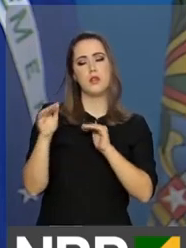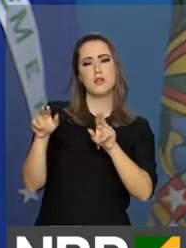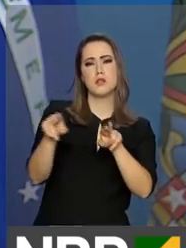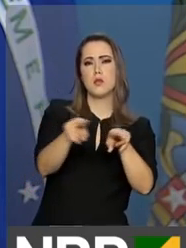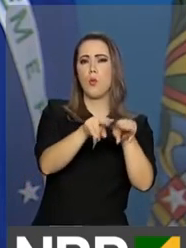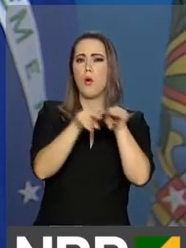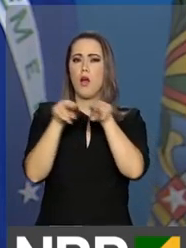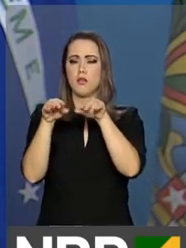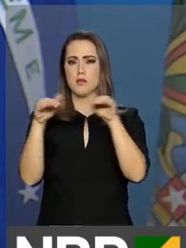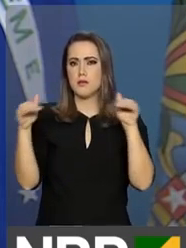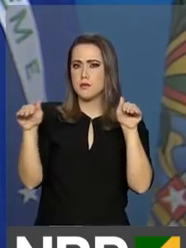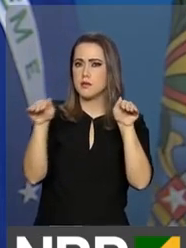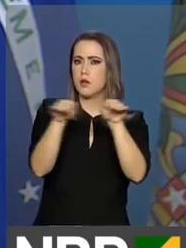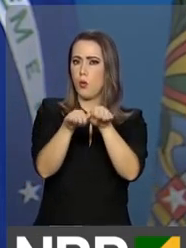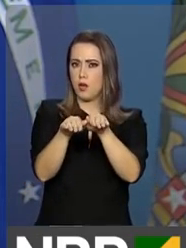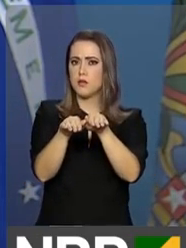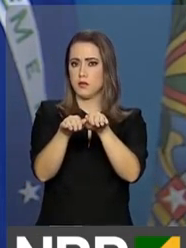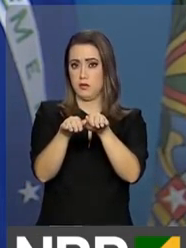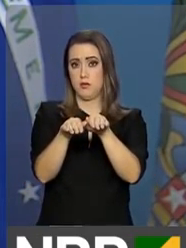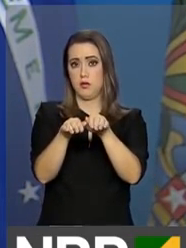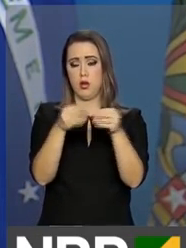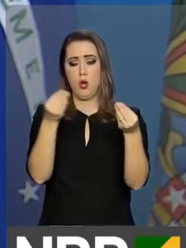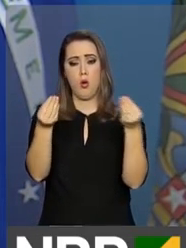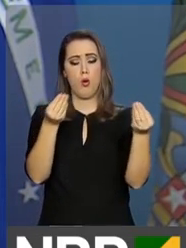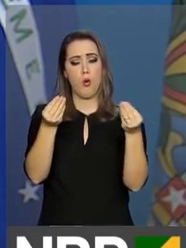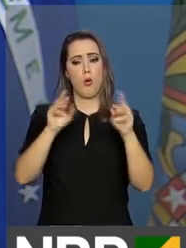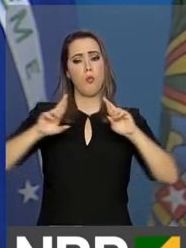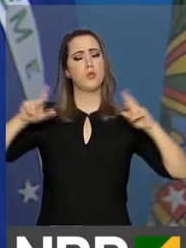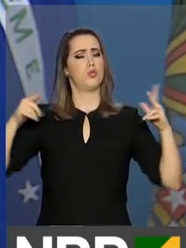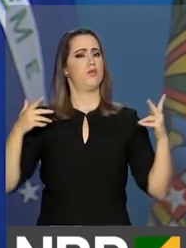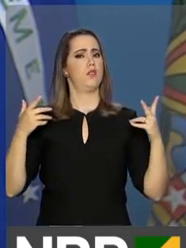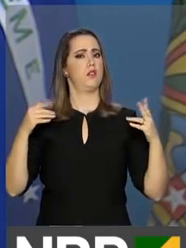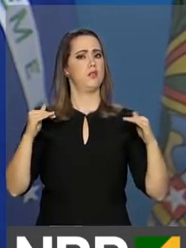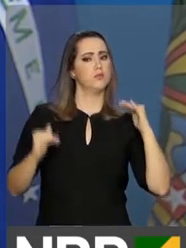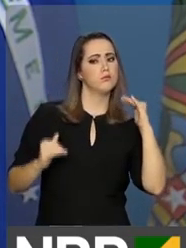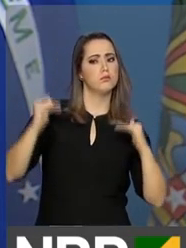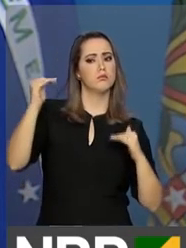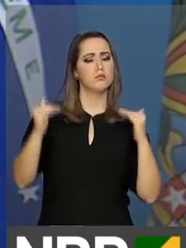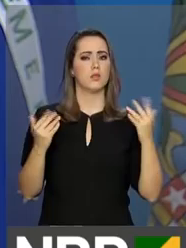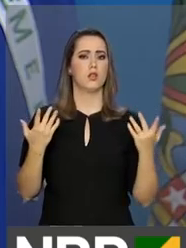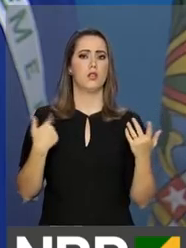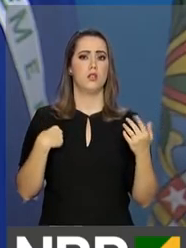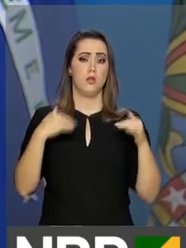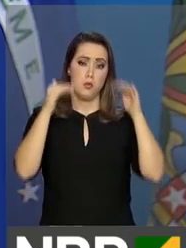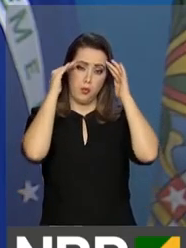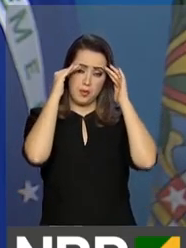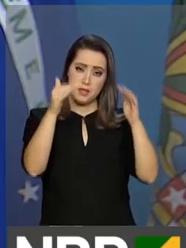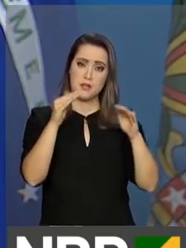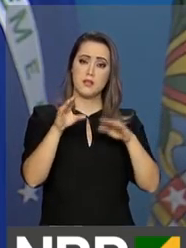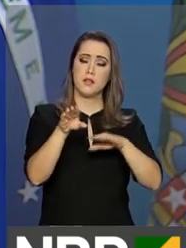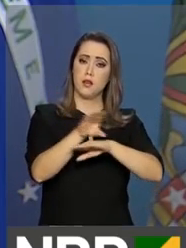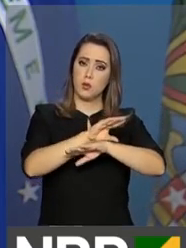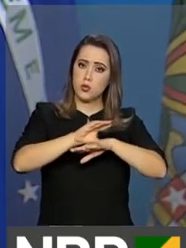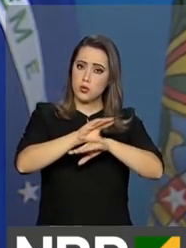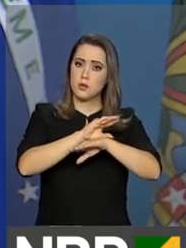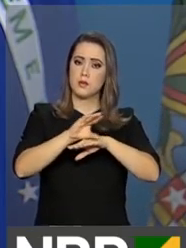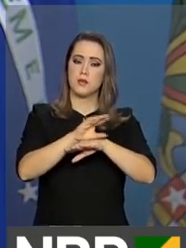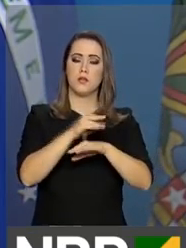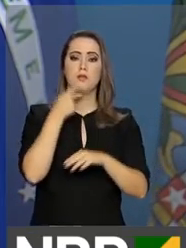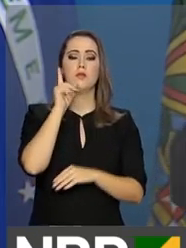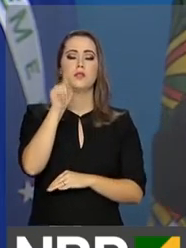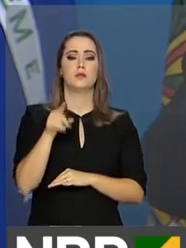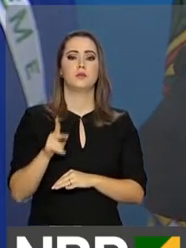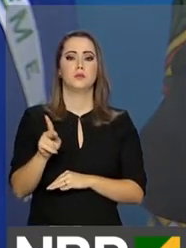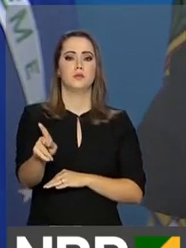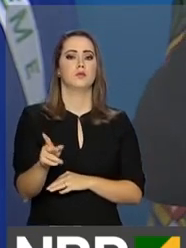uma relação lógica para fazer uma discriminação entre, para não violar o princípio da igualdade, não é? Eu até dou